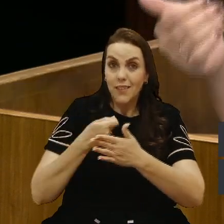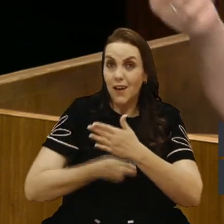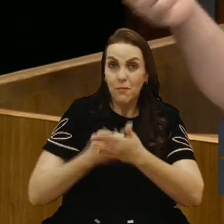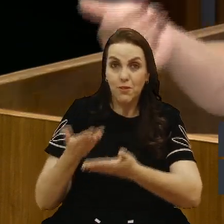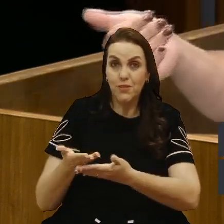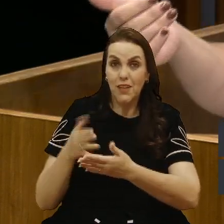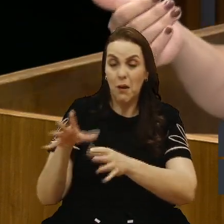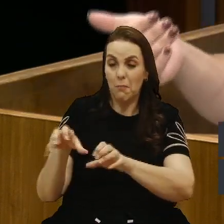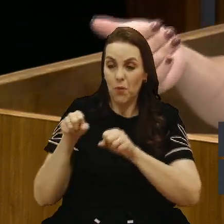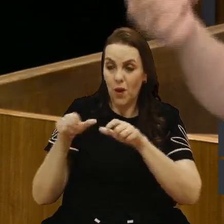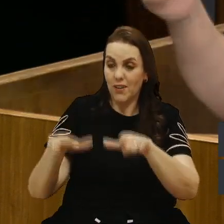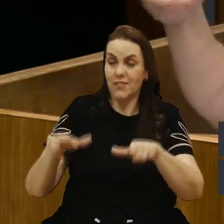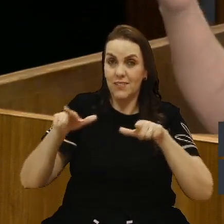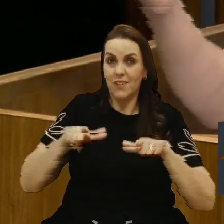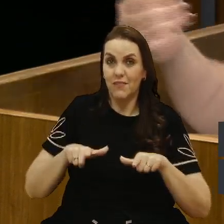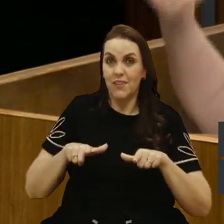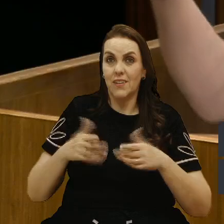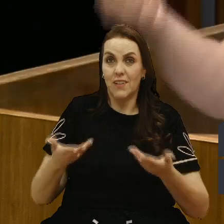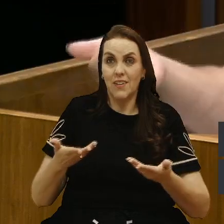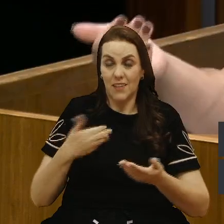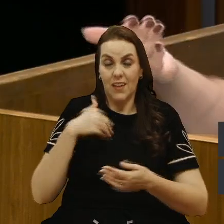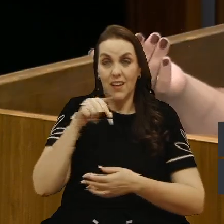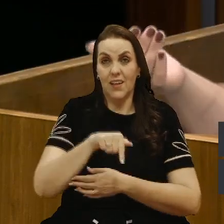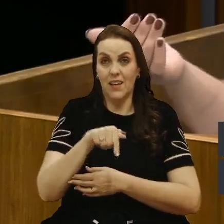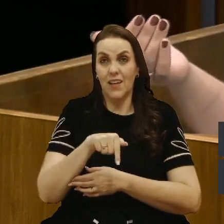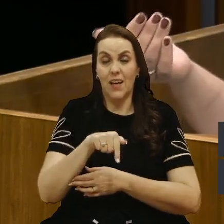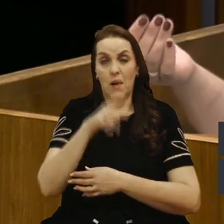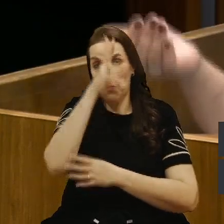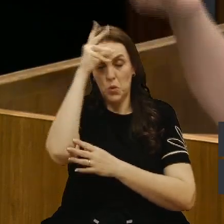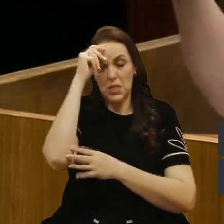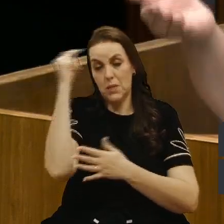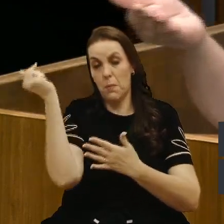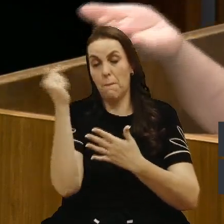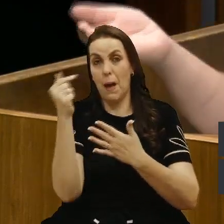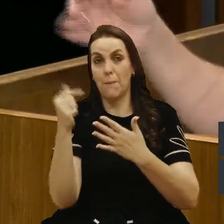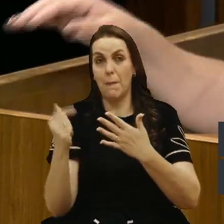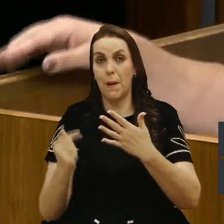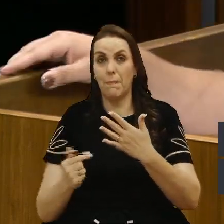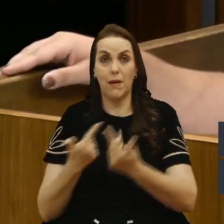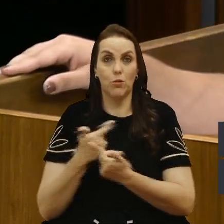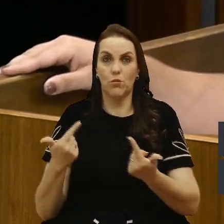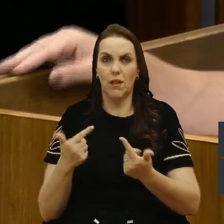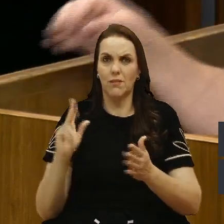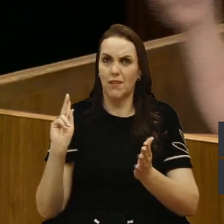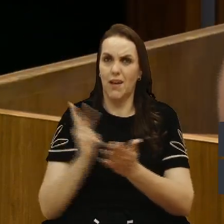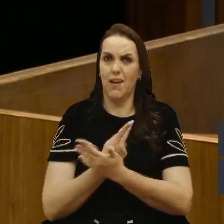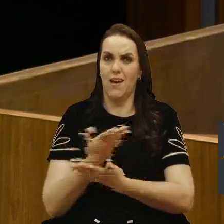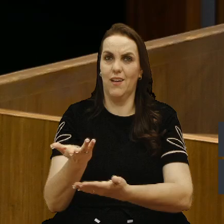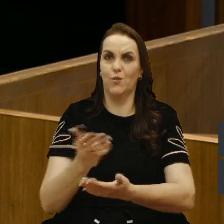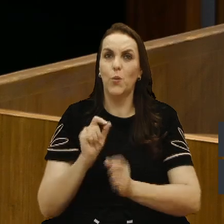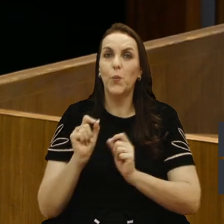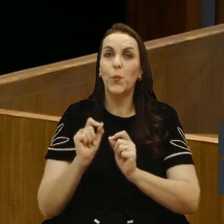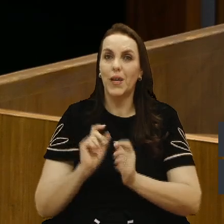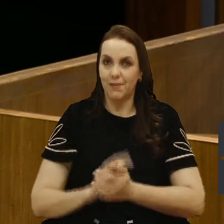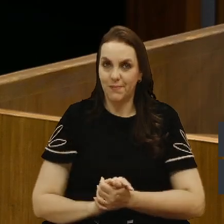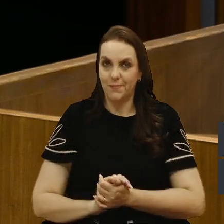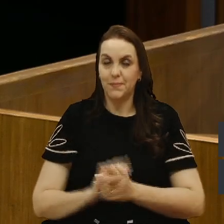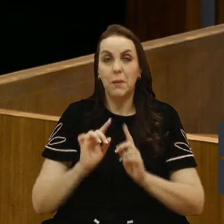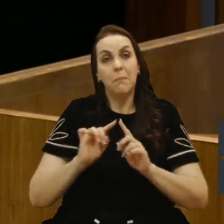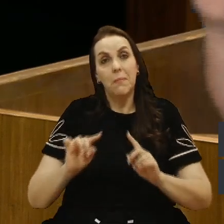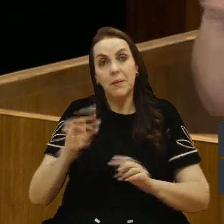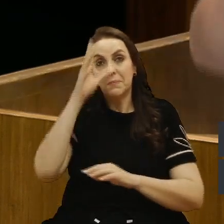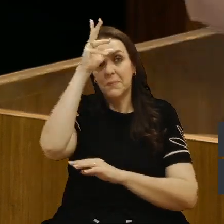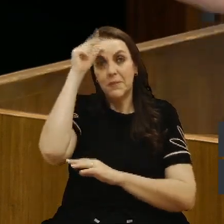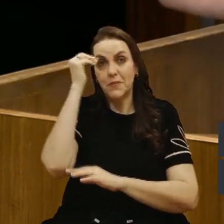fazer a busca dessa certidão e diz que o município não cumpriu os requisitos, tem alguma coisa de errado. Mas o prefeito, como a gente diz